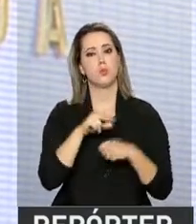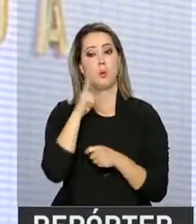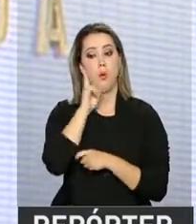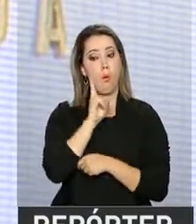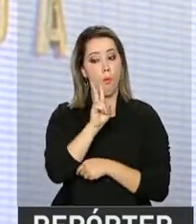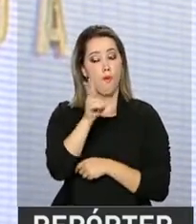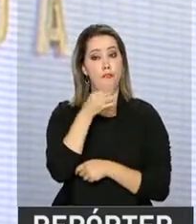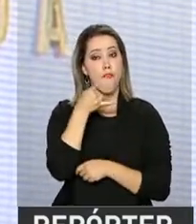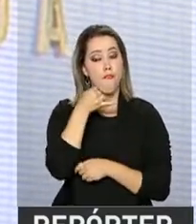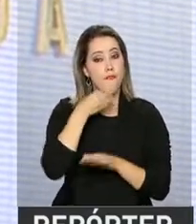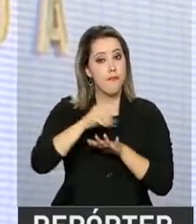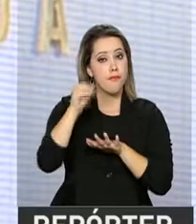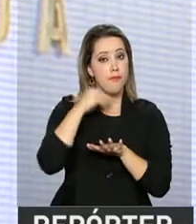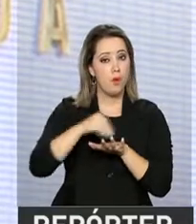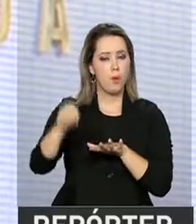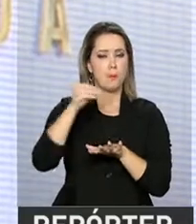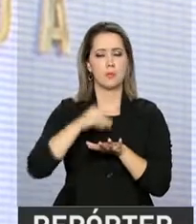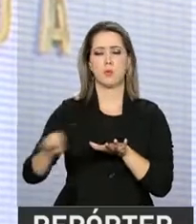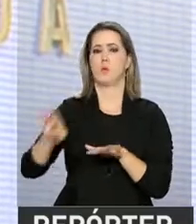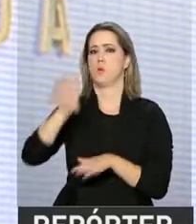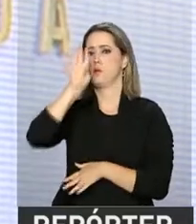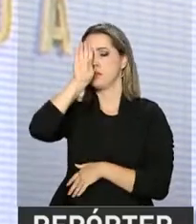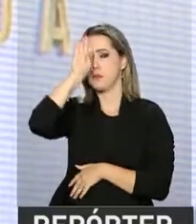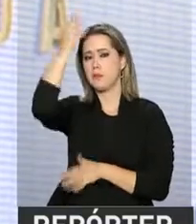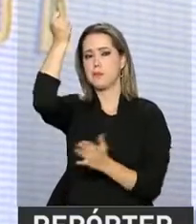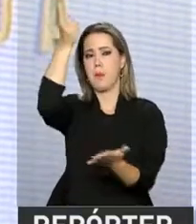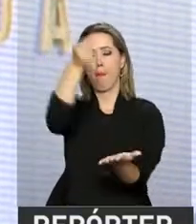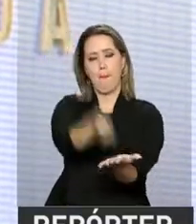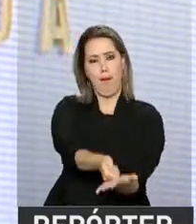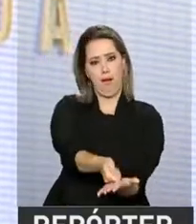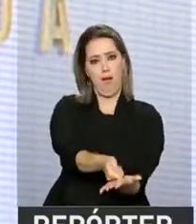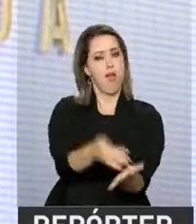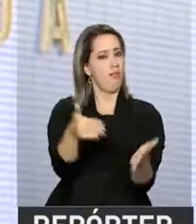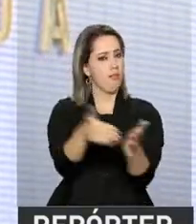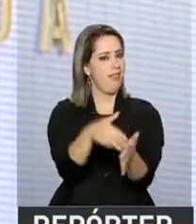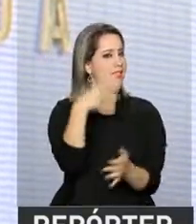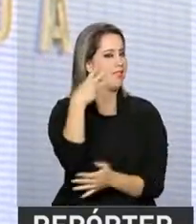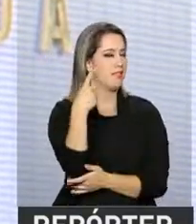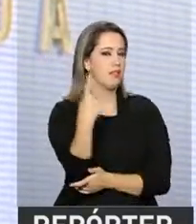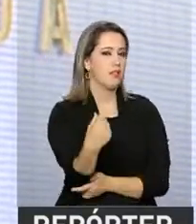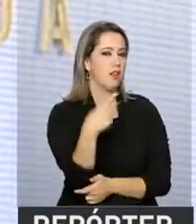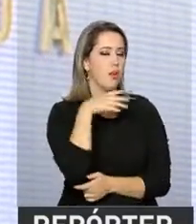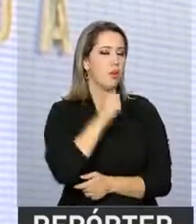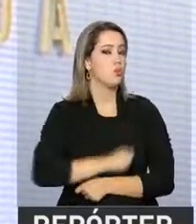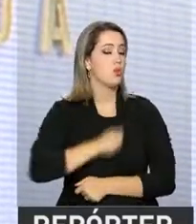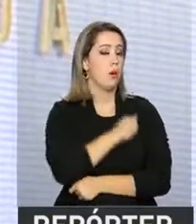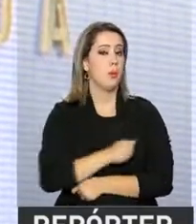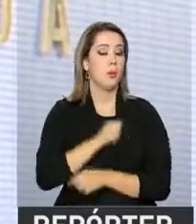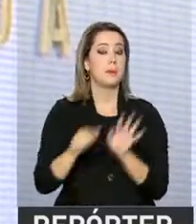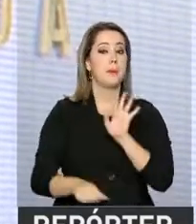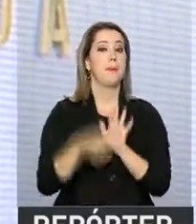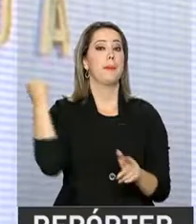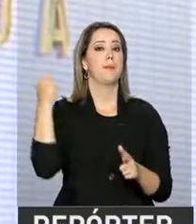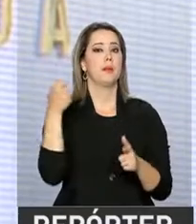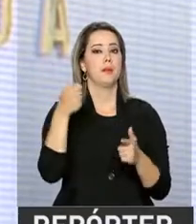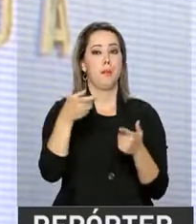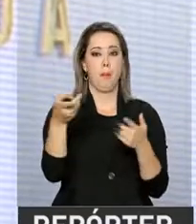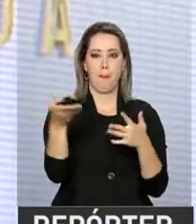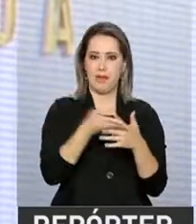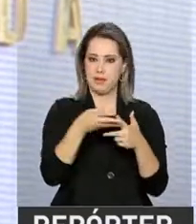as informações e principalmente efetue o pagamento a 31 de agosto, o pagamento da primeira parcela referente ao